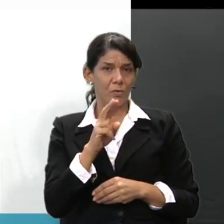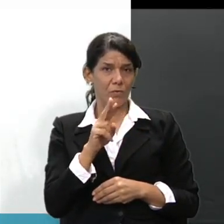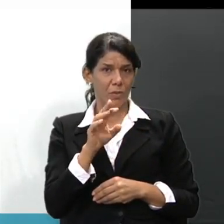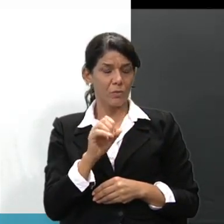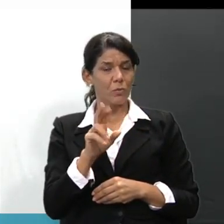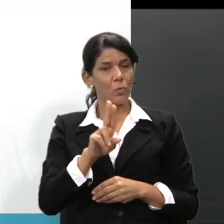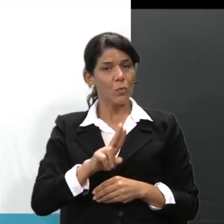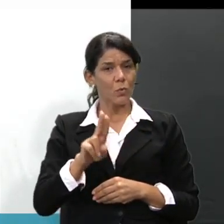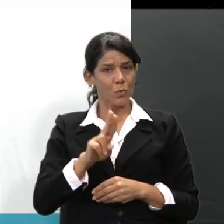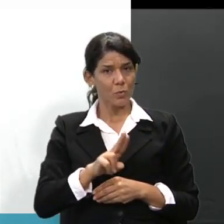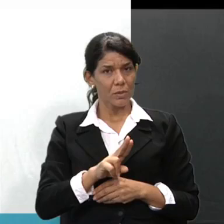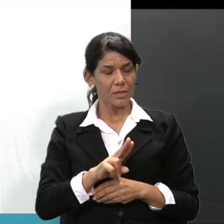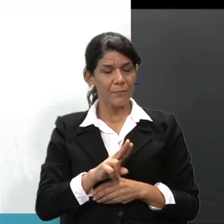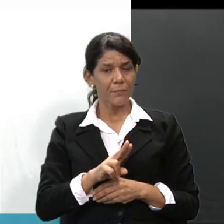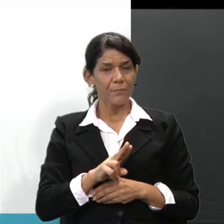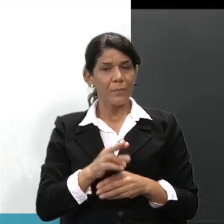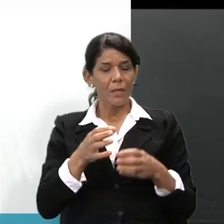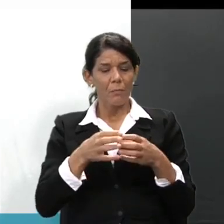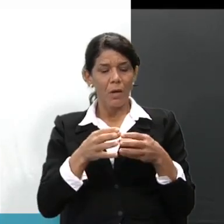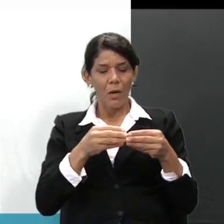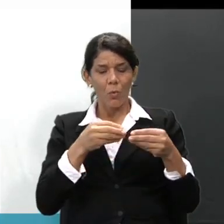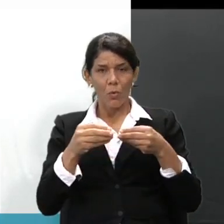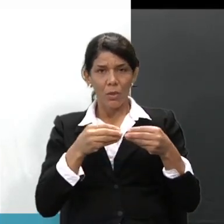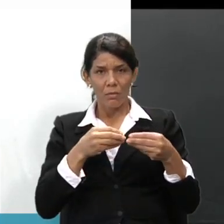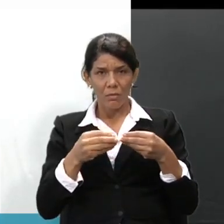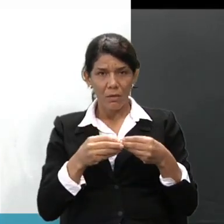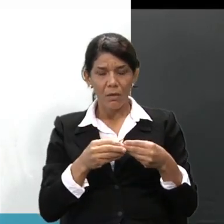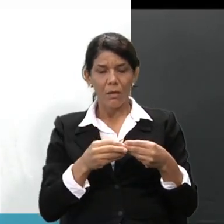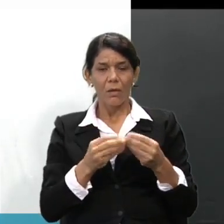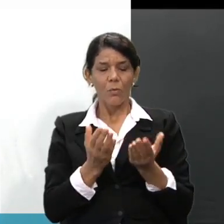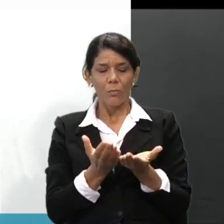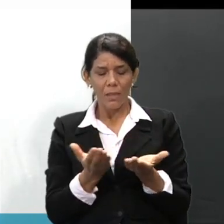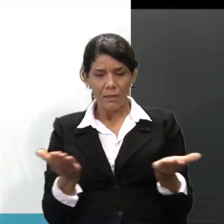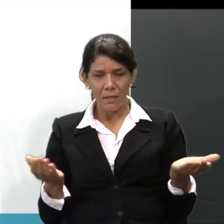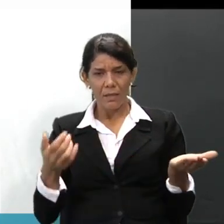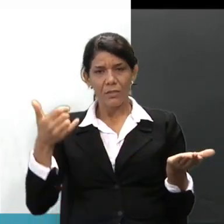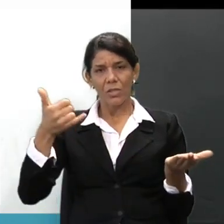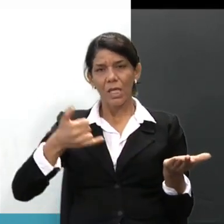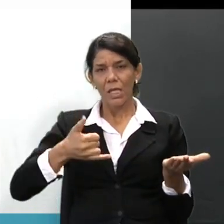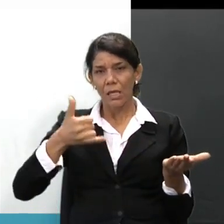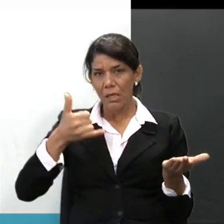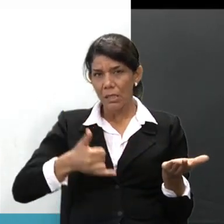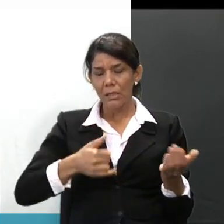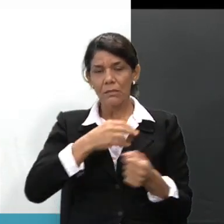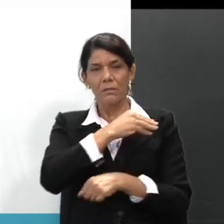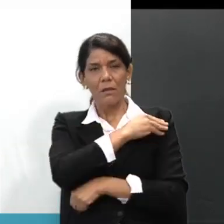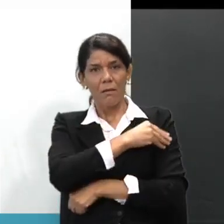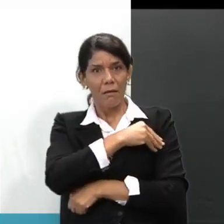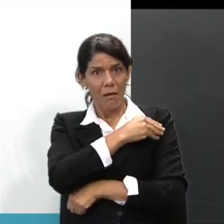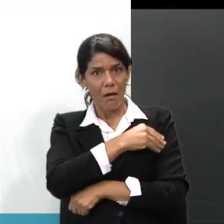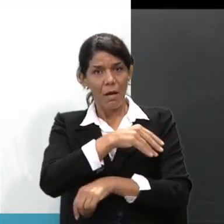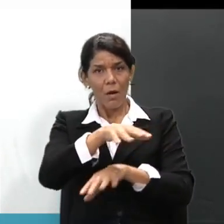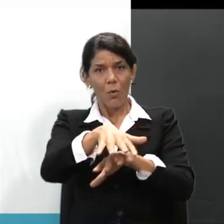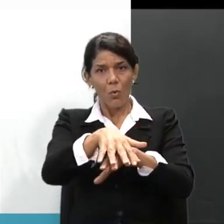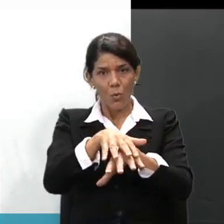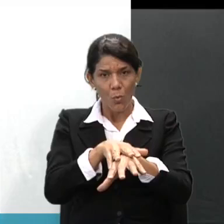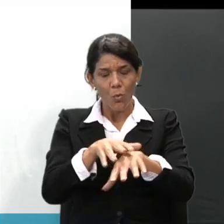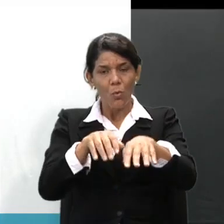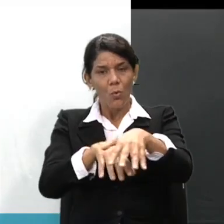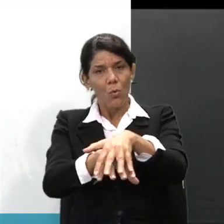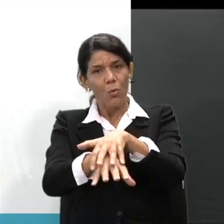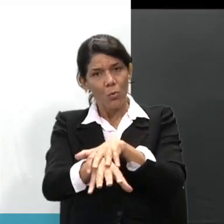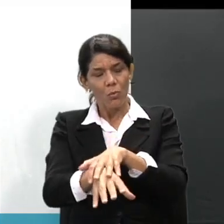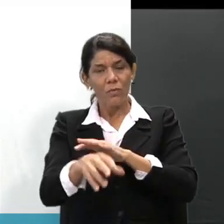vamos utilizar bolas de algodão, bandeja, caneta, medicamento prescrito, álcool, luvas de